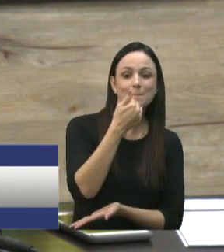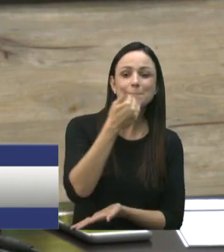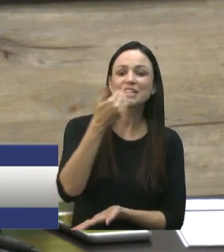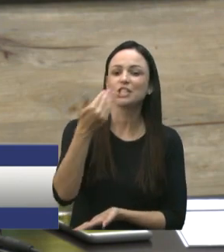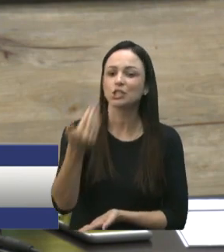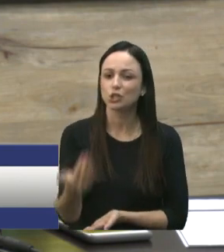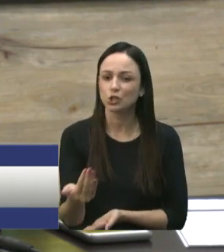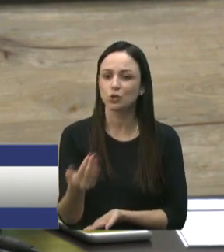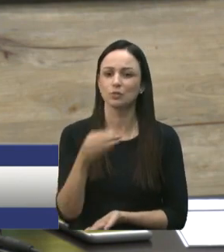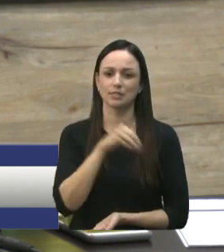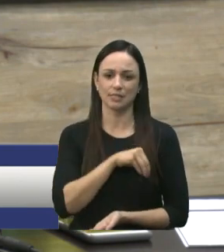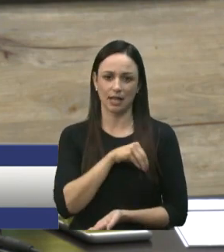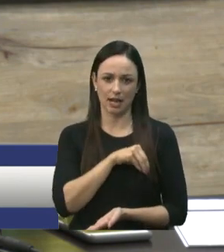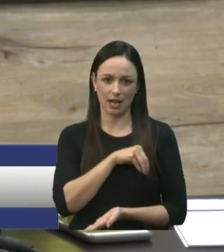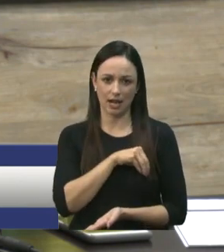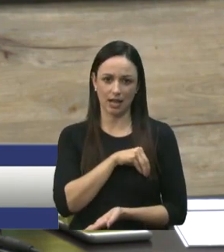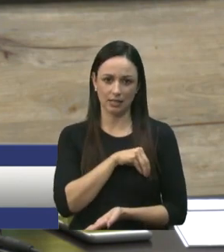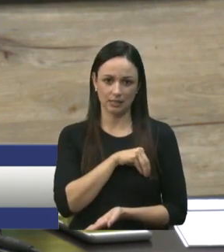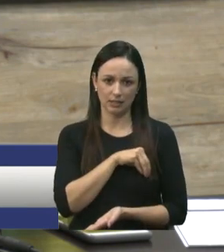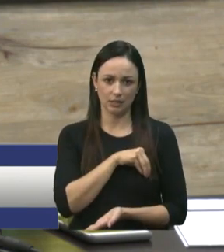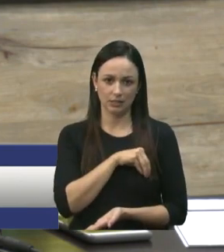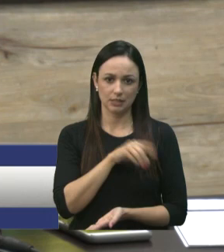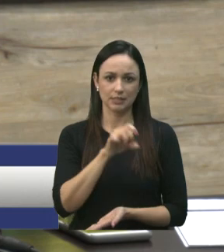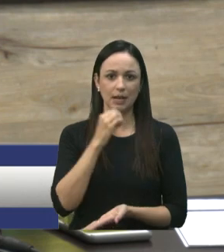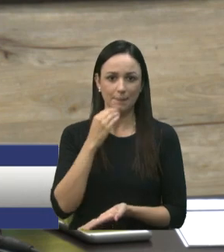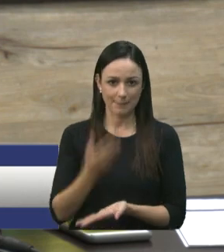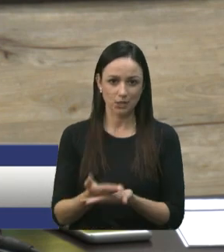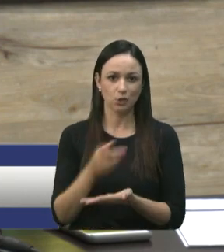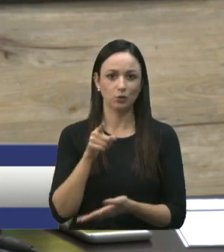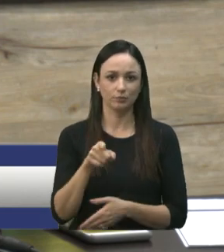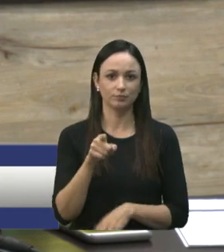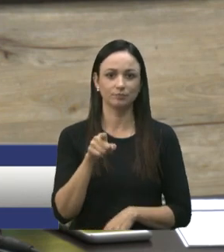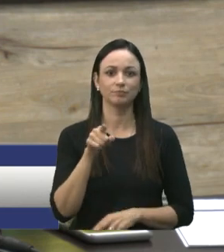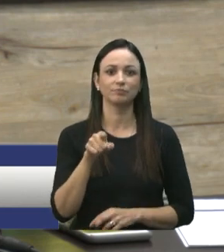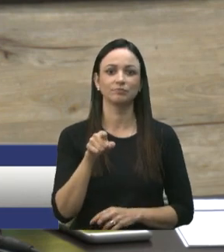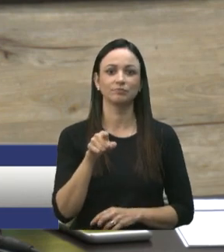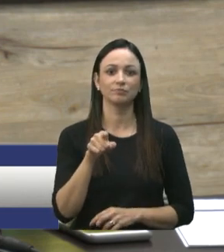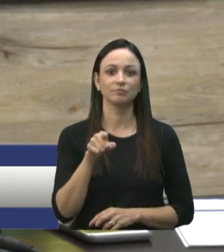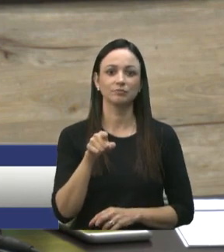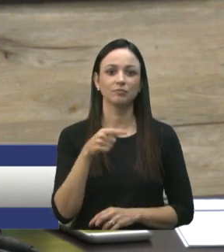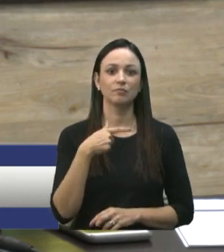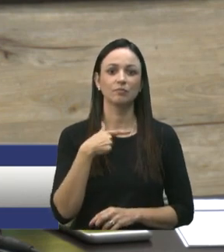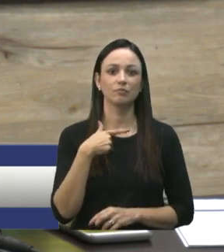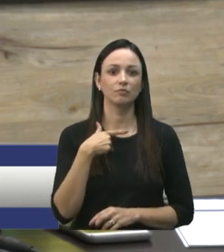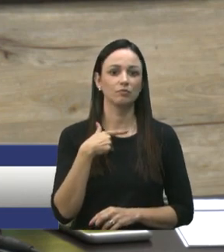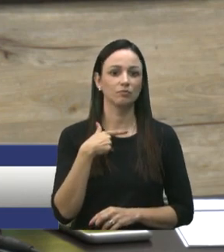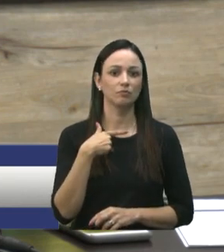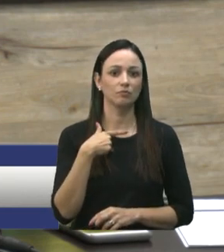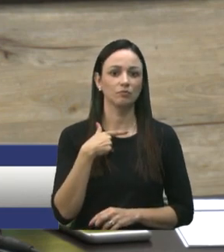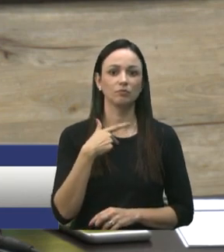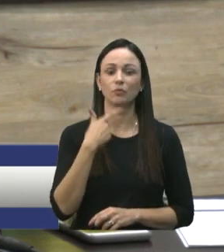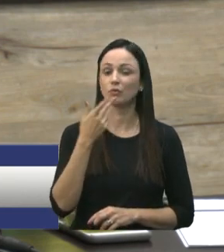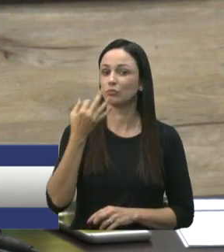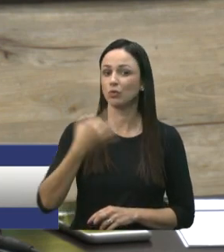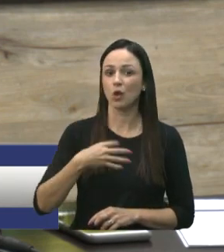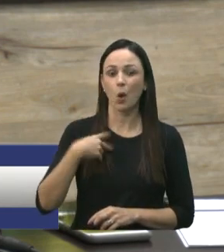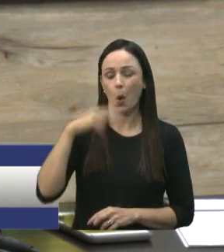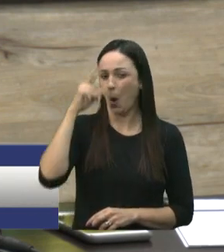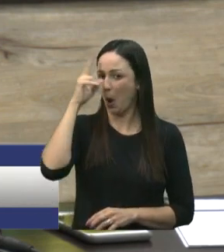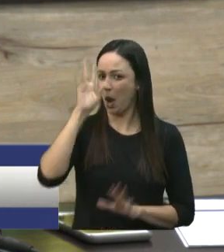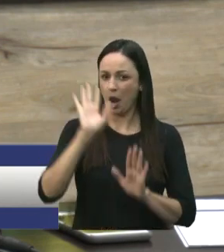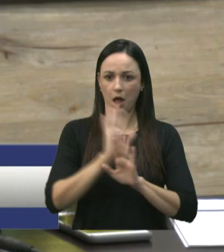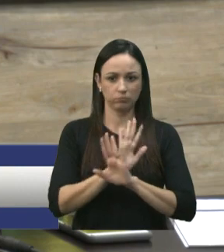solicitou reajuste, é essa a pergunta? Se ela colocou ali dentro? Isso. Olha, eu precisaria ver, sendo bem sincero com você, eu não me